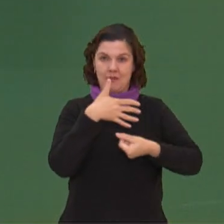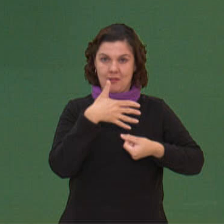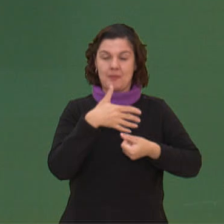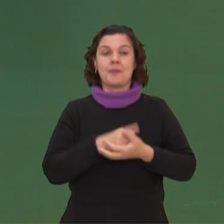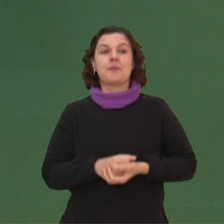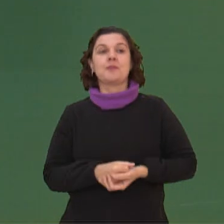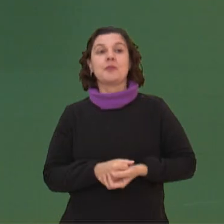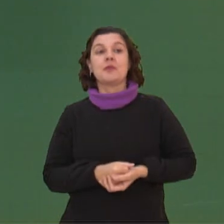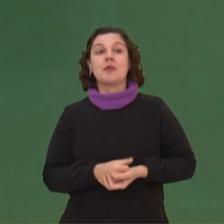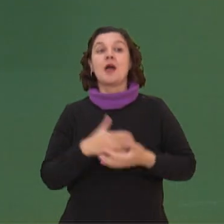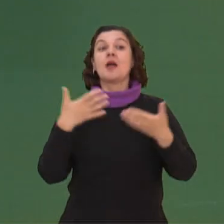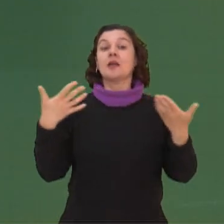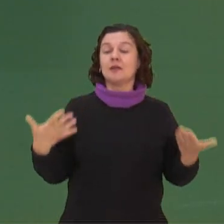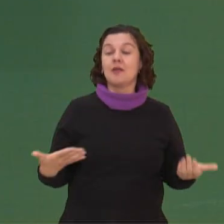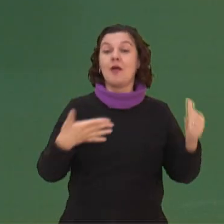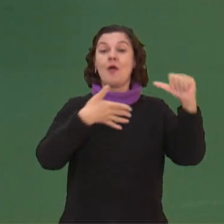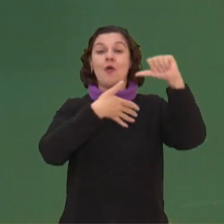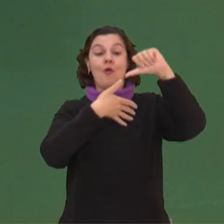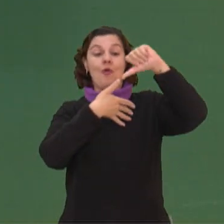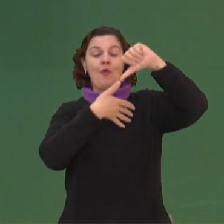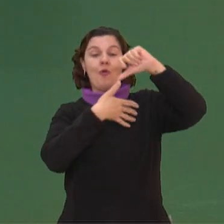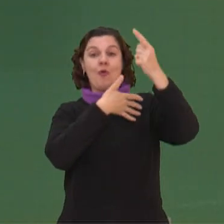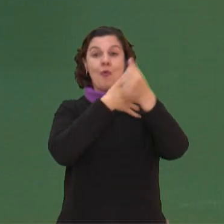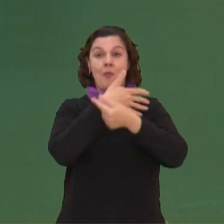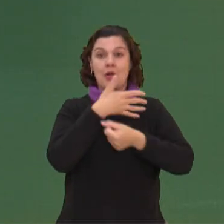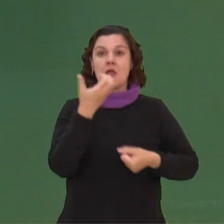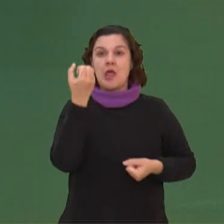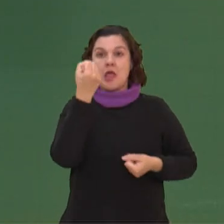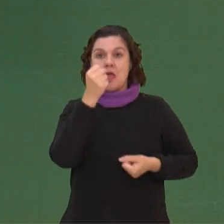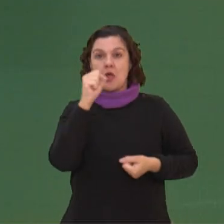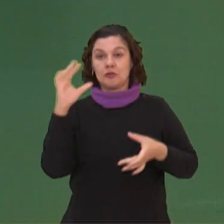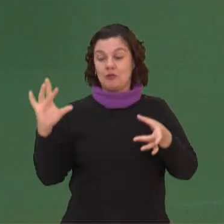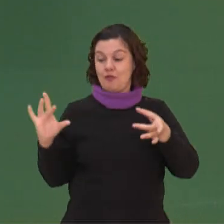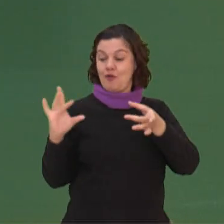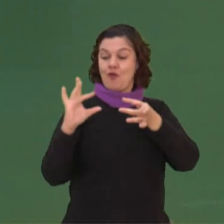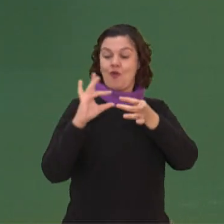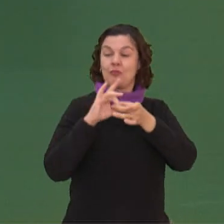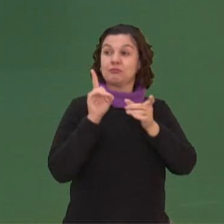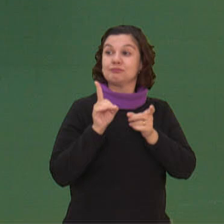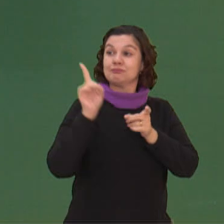sua vez, é o oitavo maior parceiro